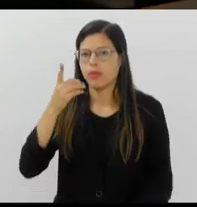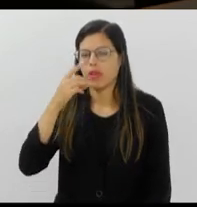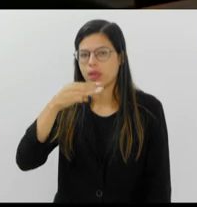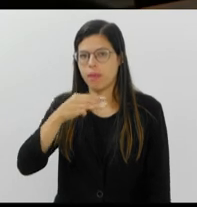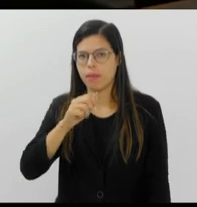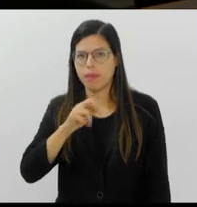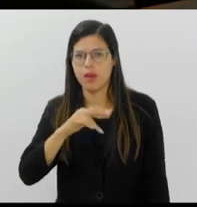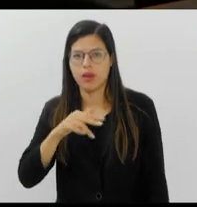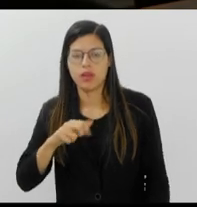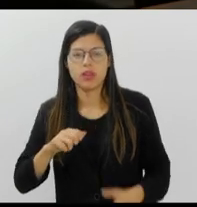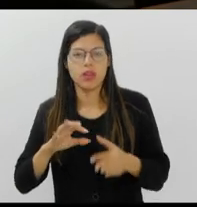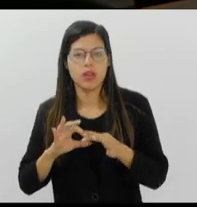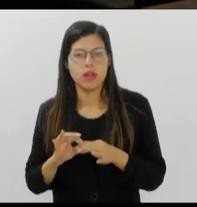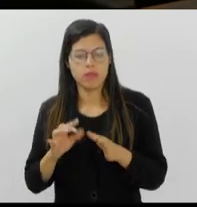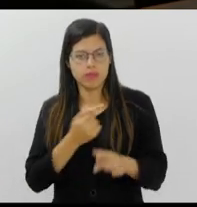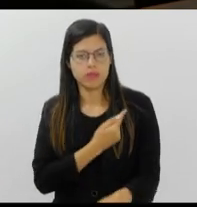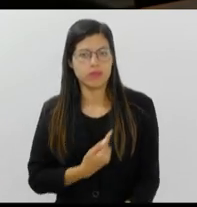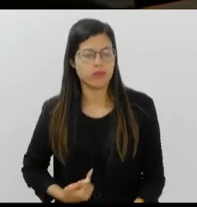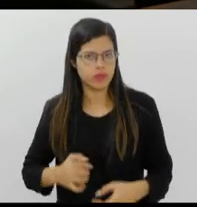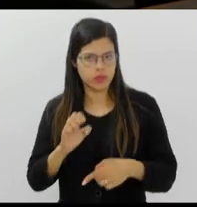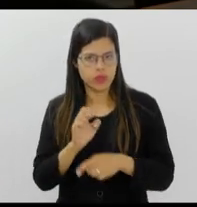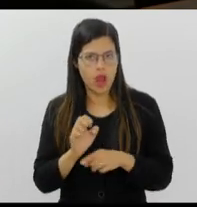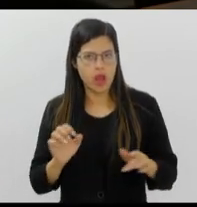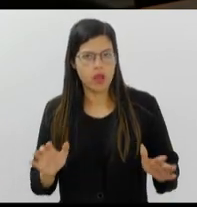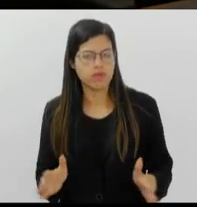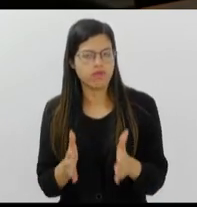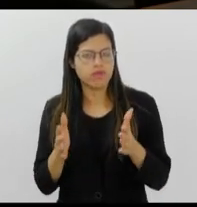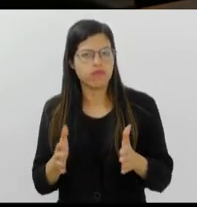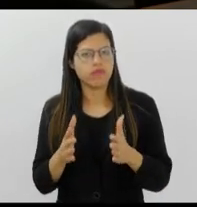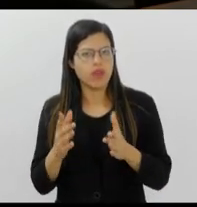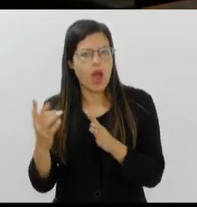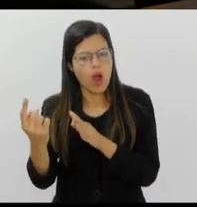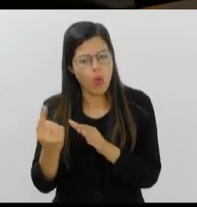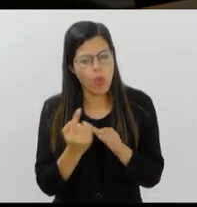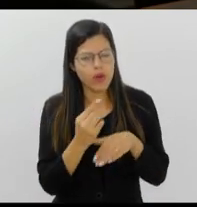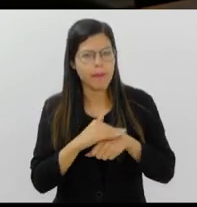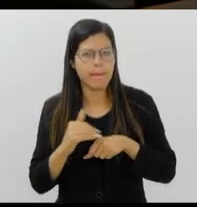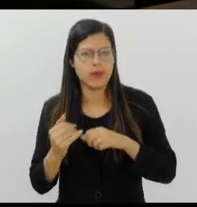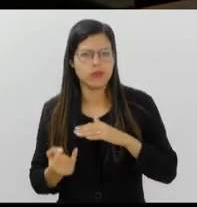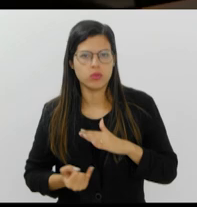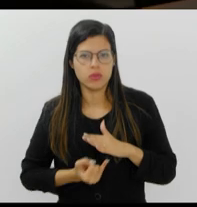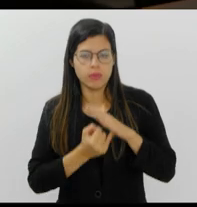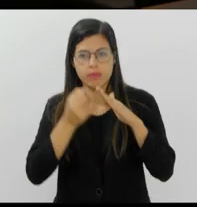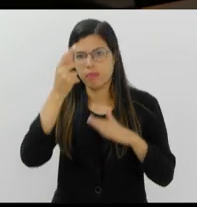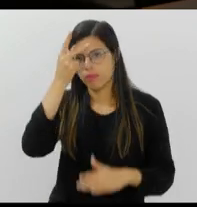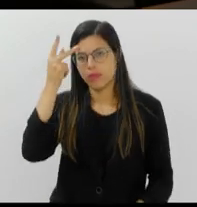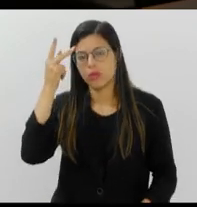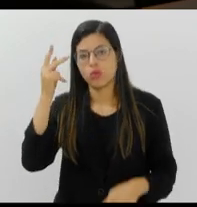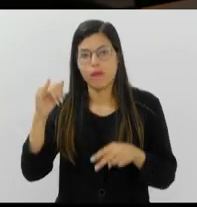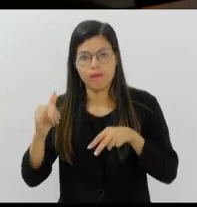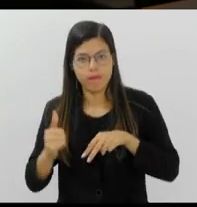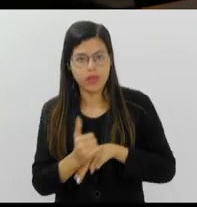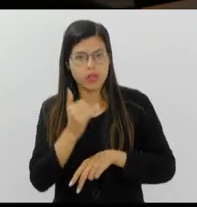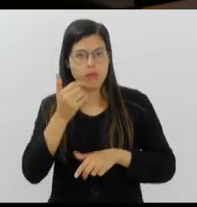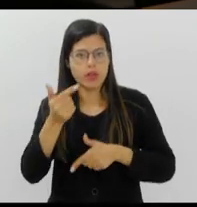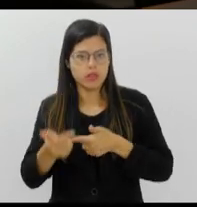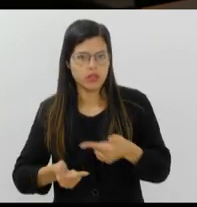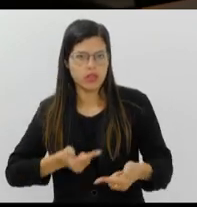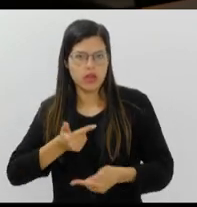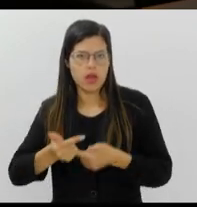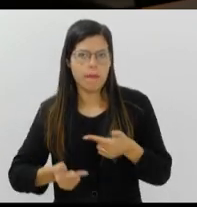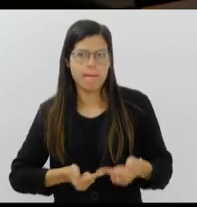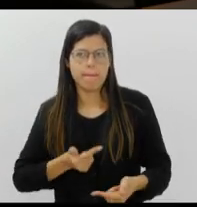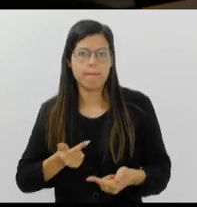que autoriza o governo do estado a promover iniciativas de acolhimento institucional a pessoas vítimas de trabalho em